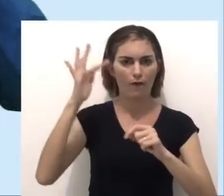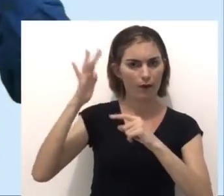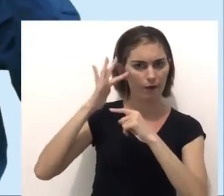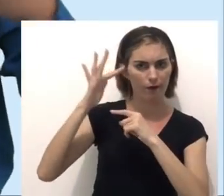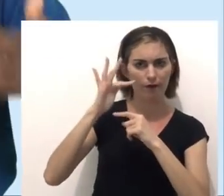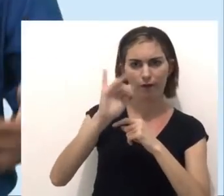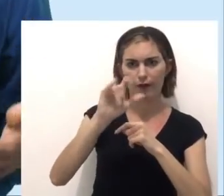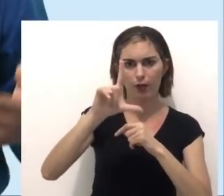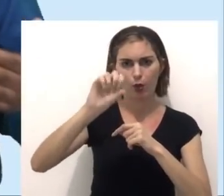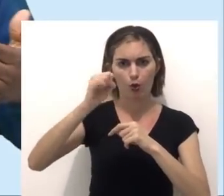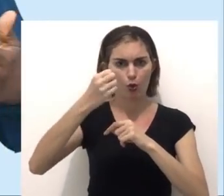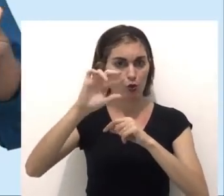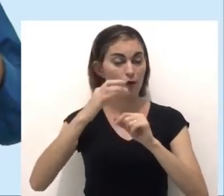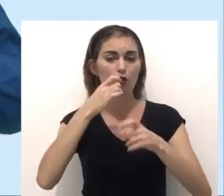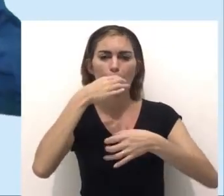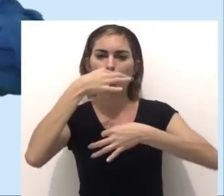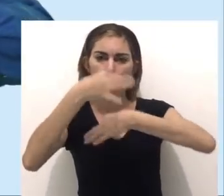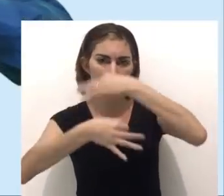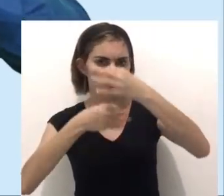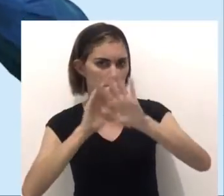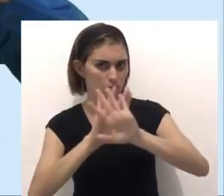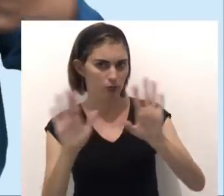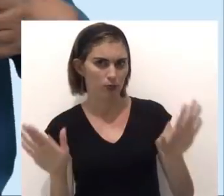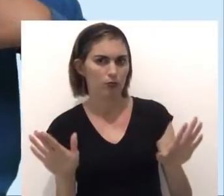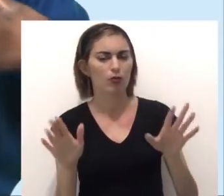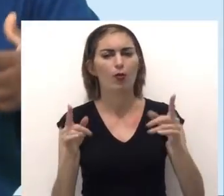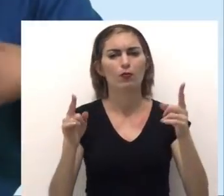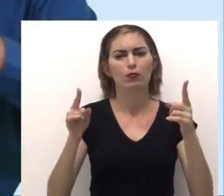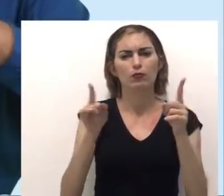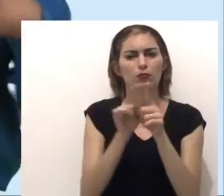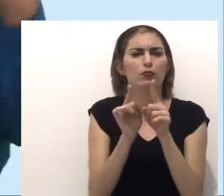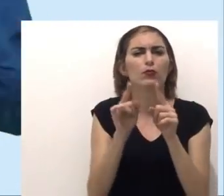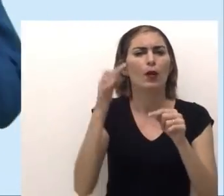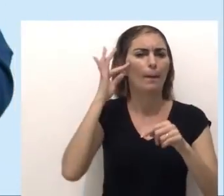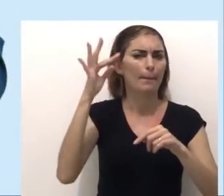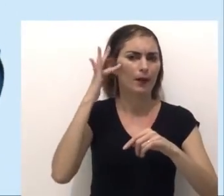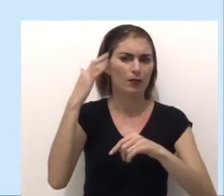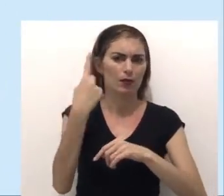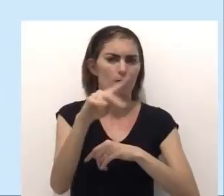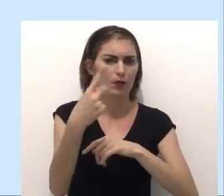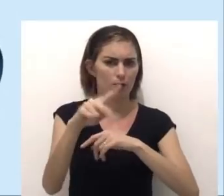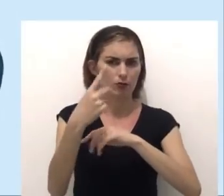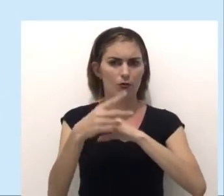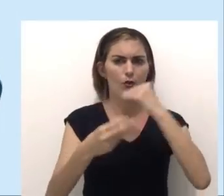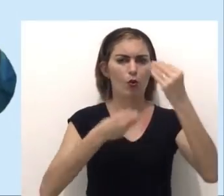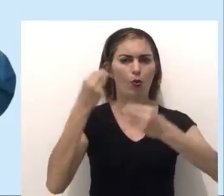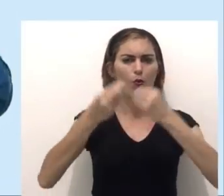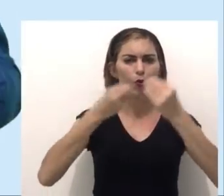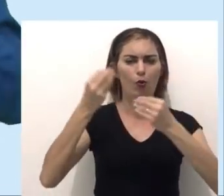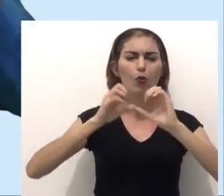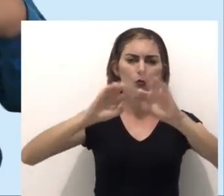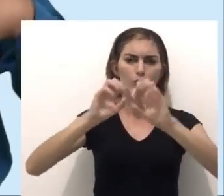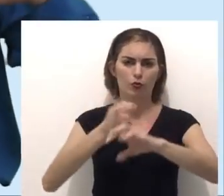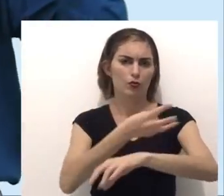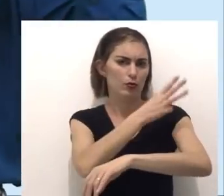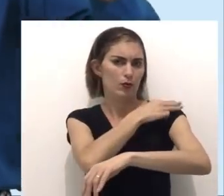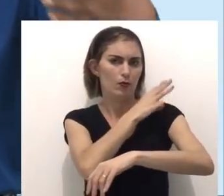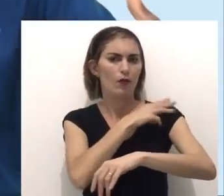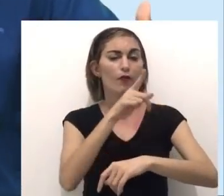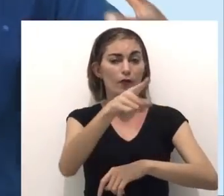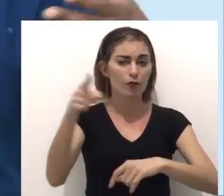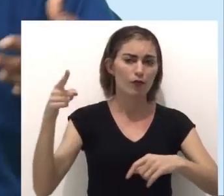sobre esses filósofos. A gente vai só comentar, uma bem pincelada o pensamento deles. Porque no